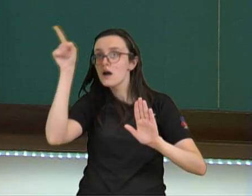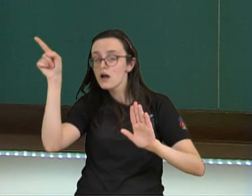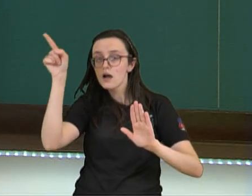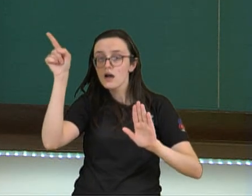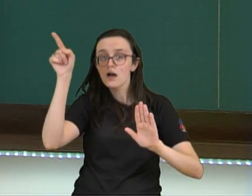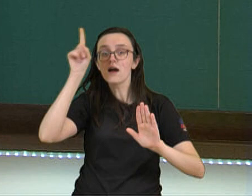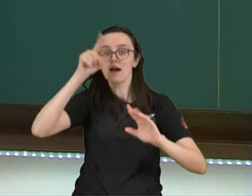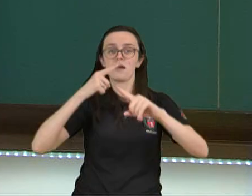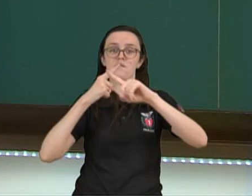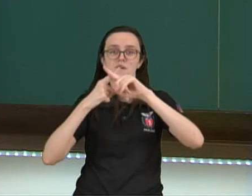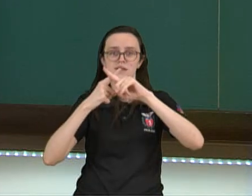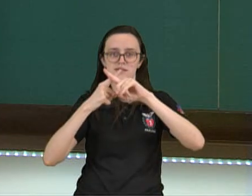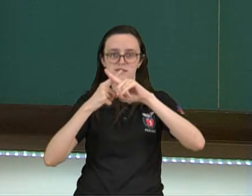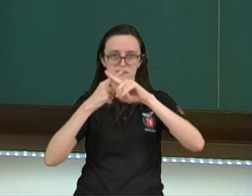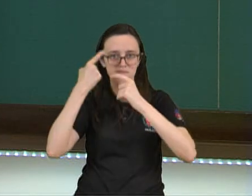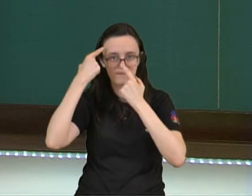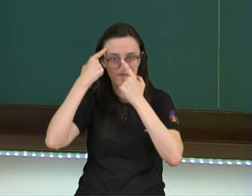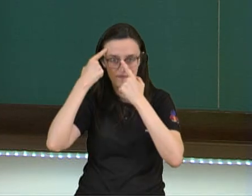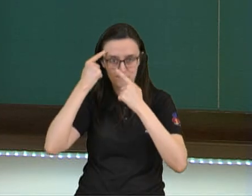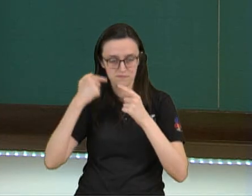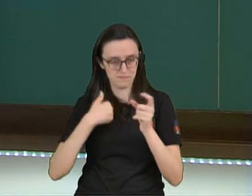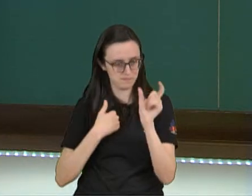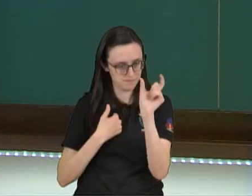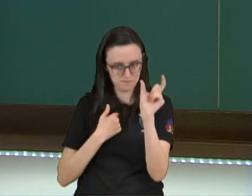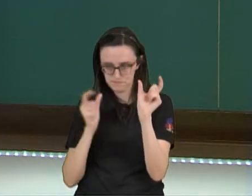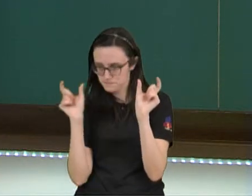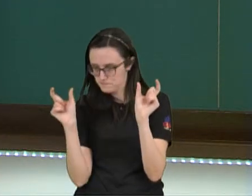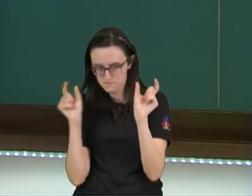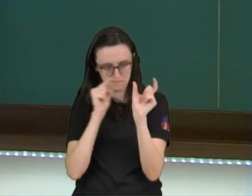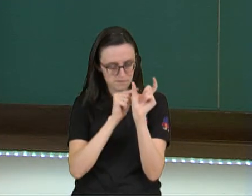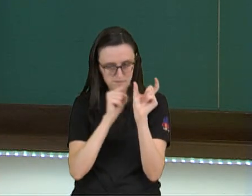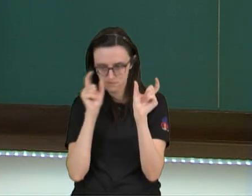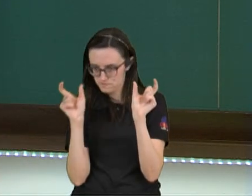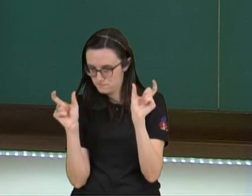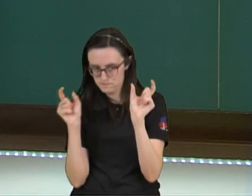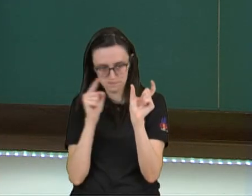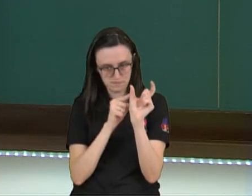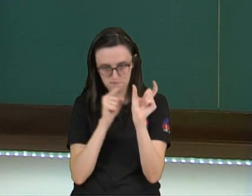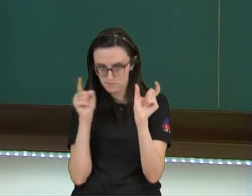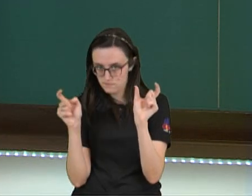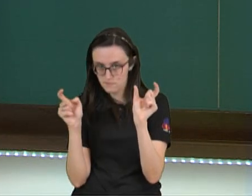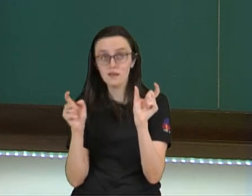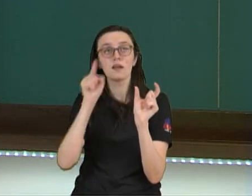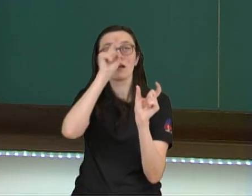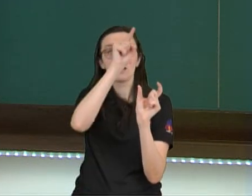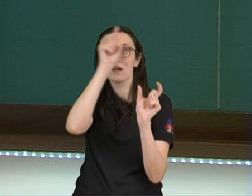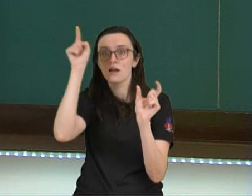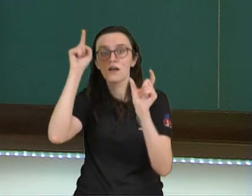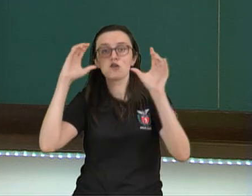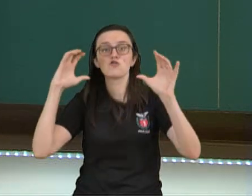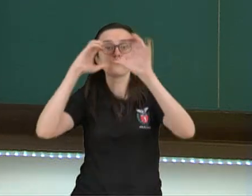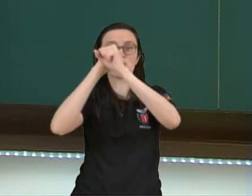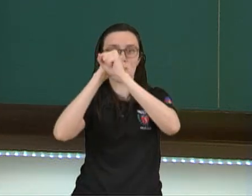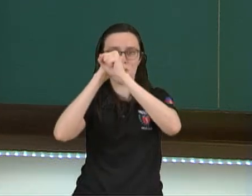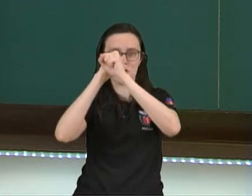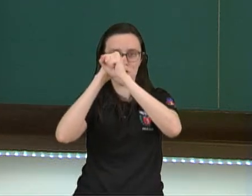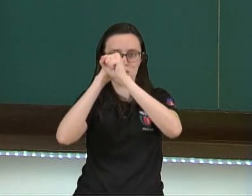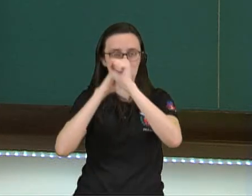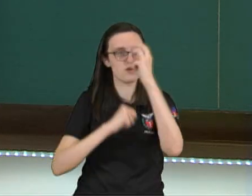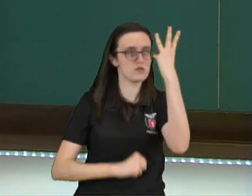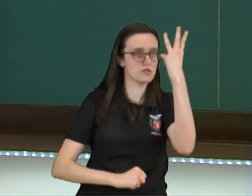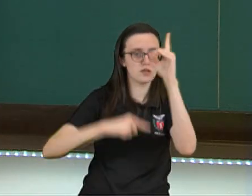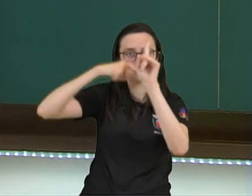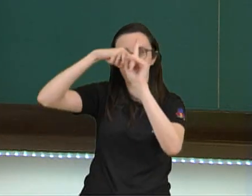continha de vezes e a base é a mesma, eu repito a base, 10, e somo os expoentes. 3